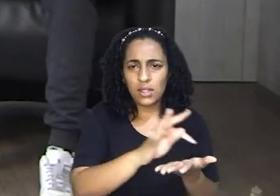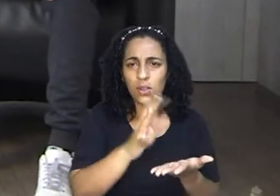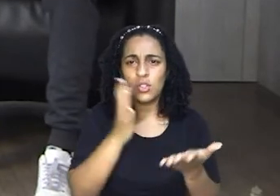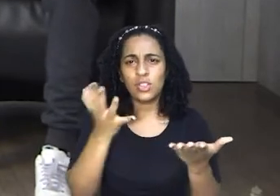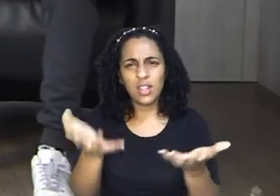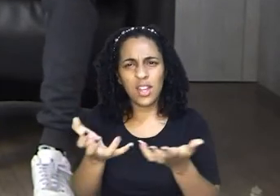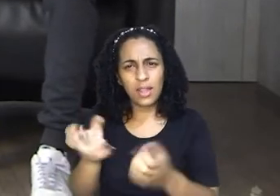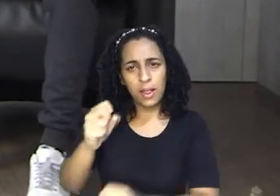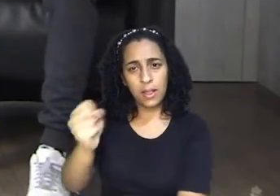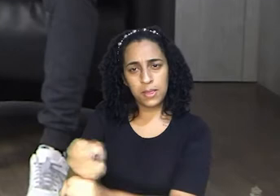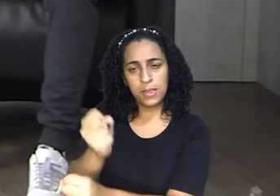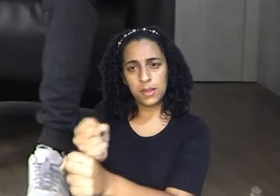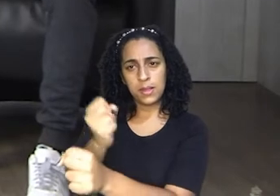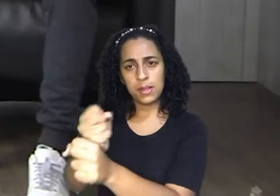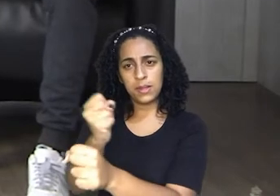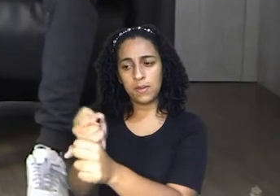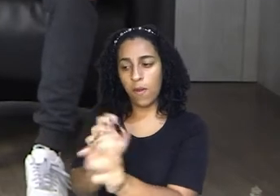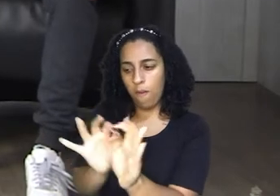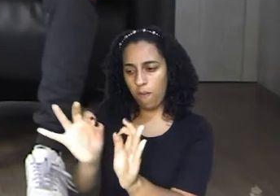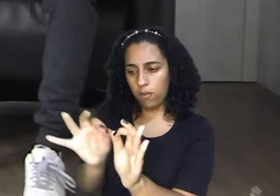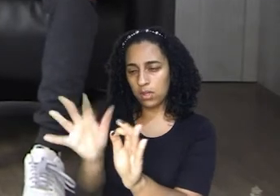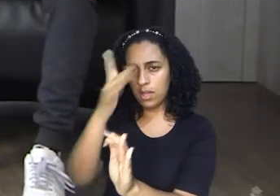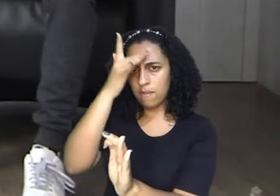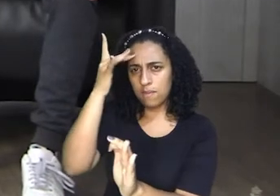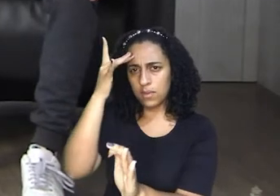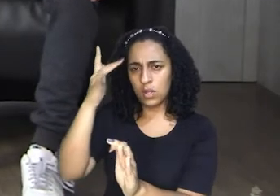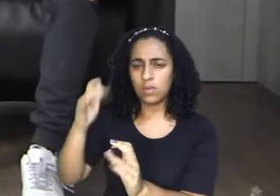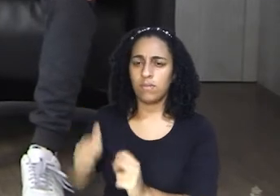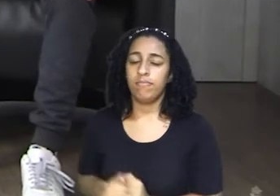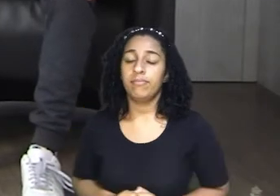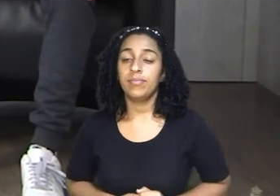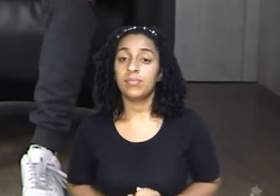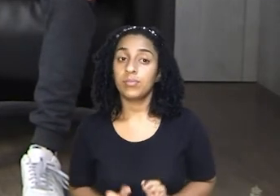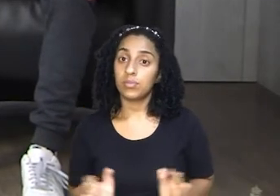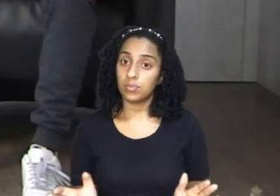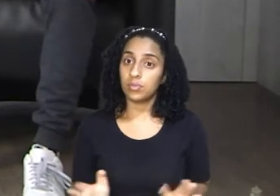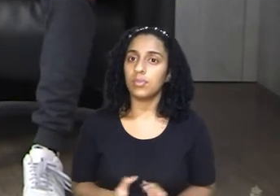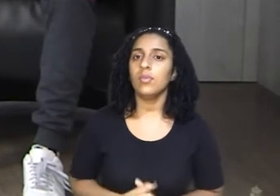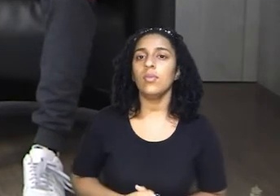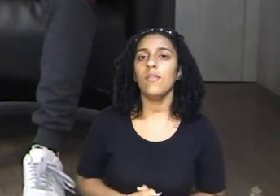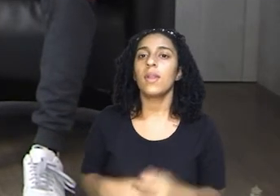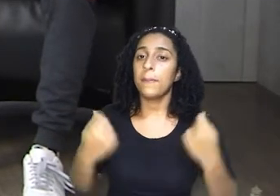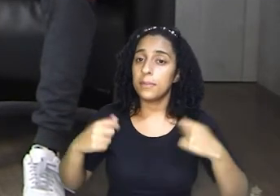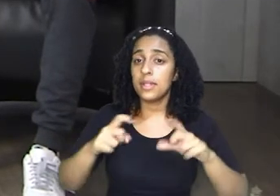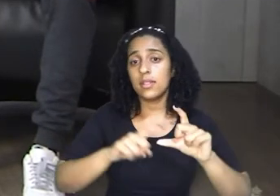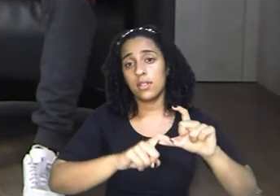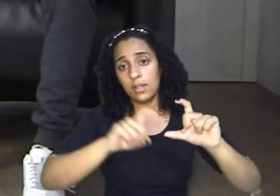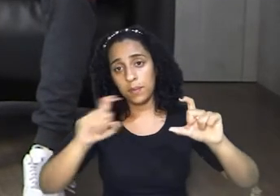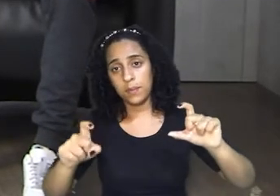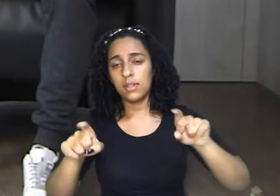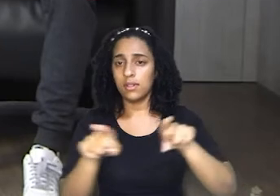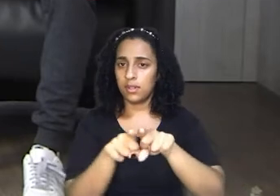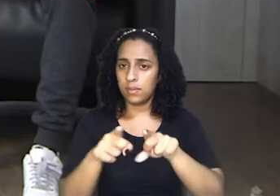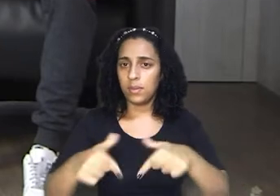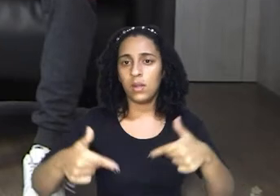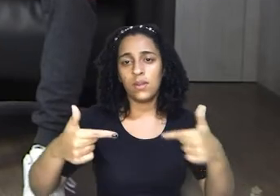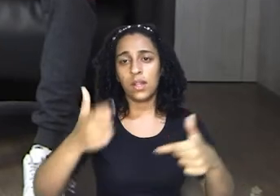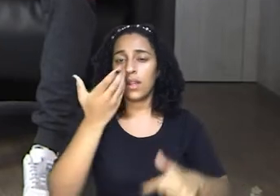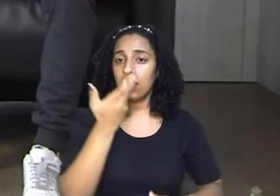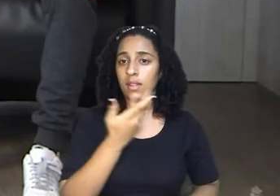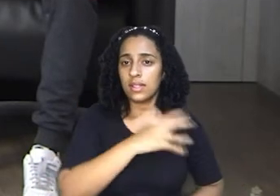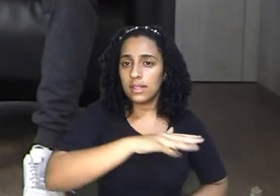desde as suas base até e esse exatamente né Então olha mais uma Independência a gente pelo tá e as Crianças